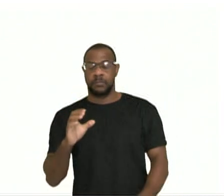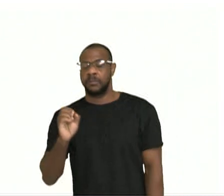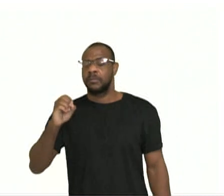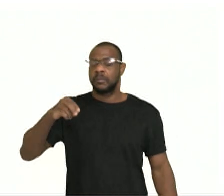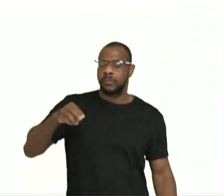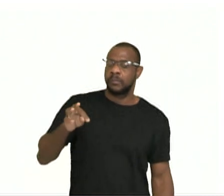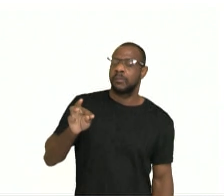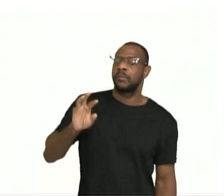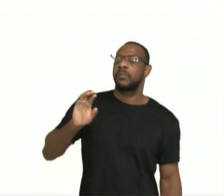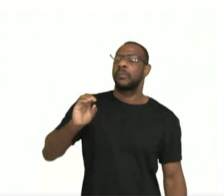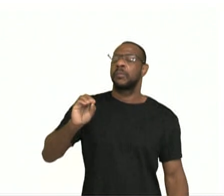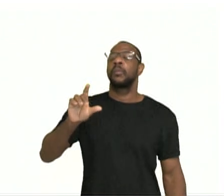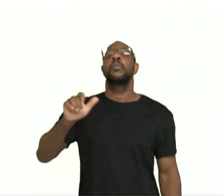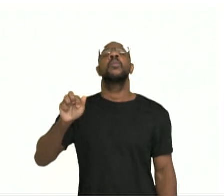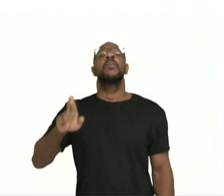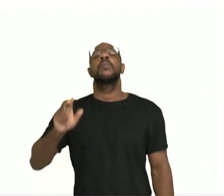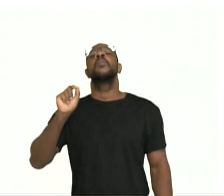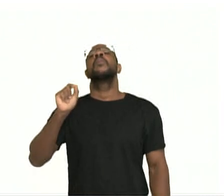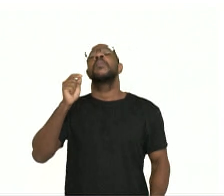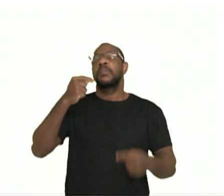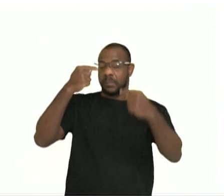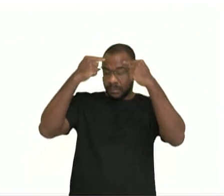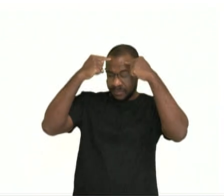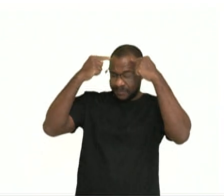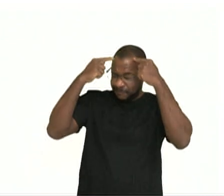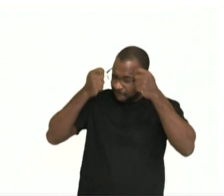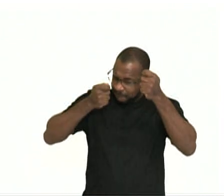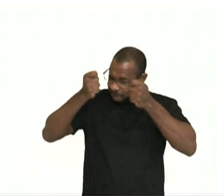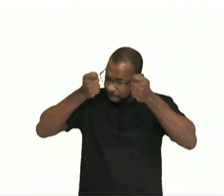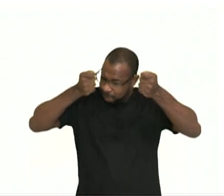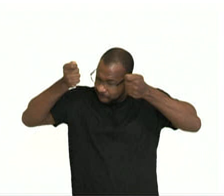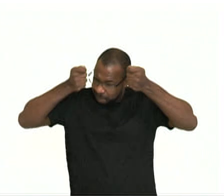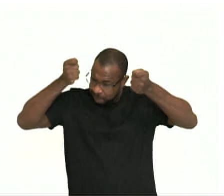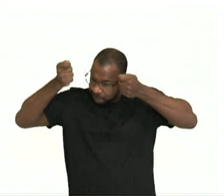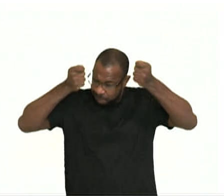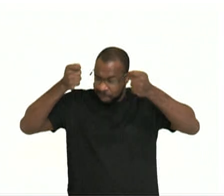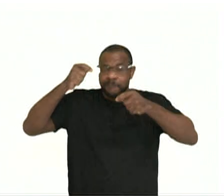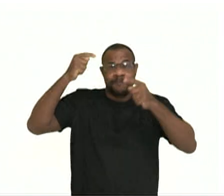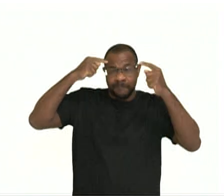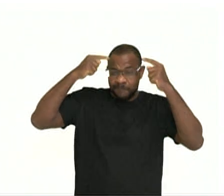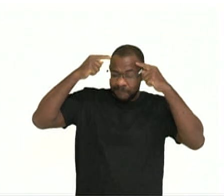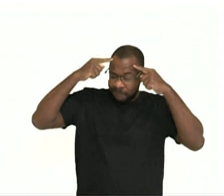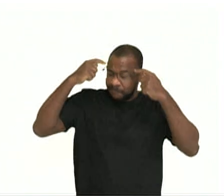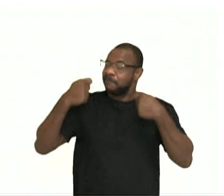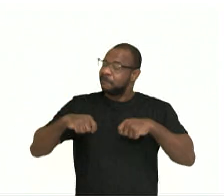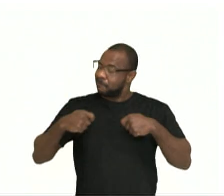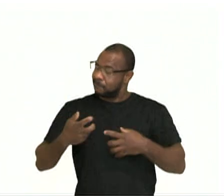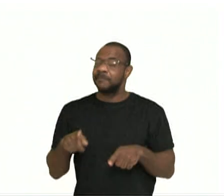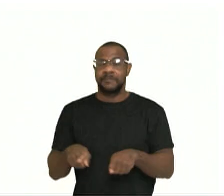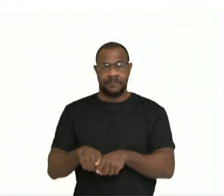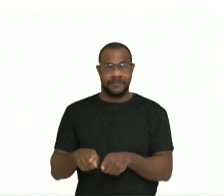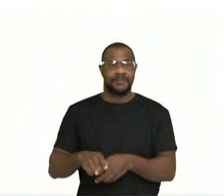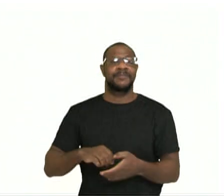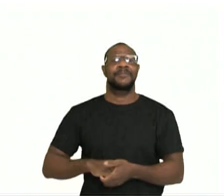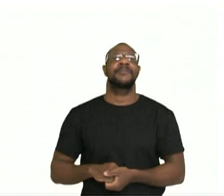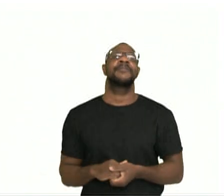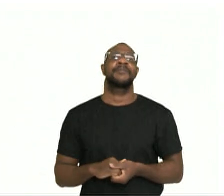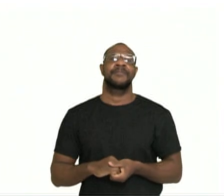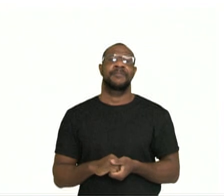do equilíbrio, né, de estar nesse pequeno espaço que é a corda, né, estar ali na corda bamba.